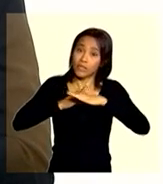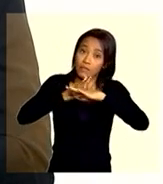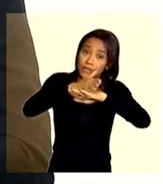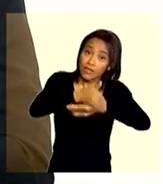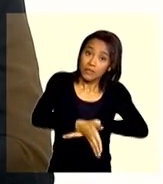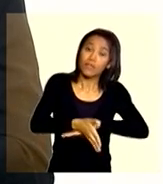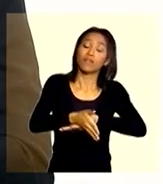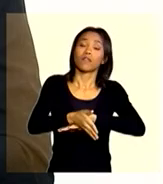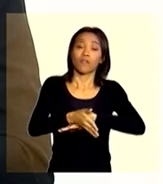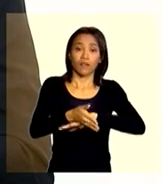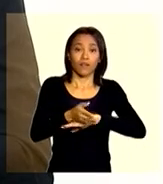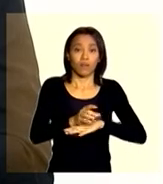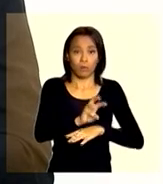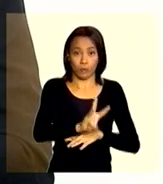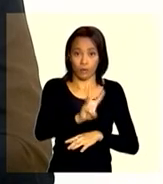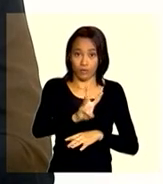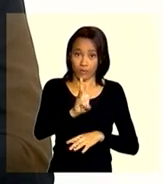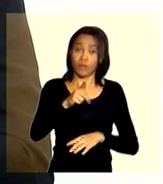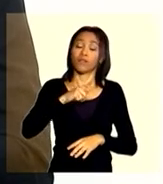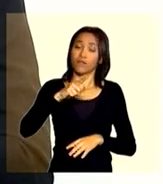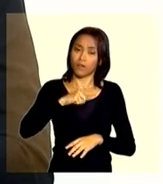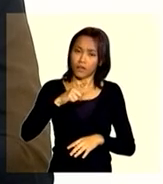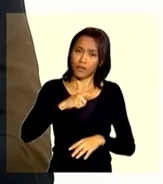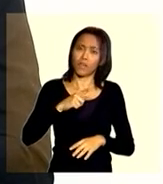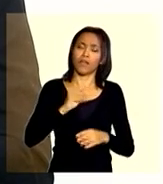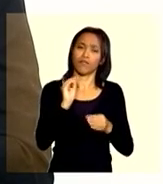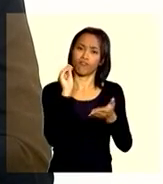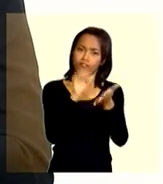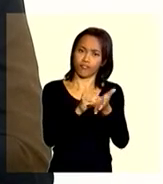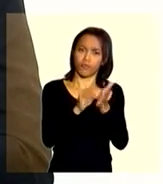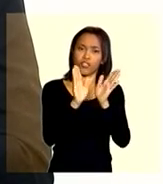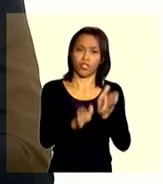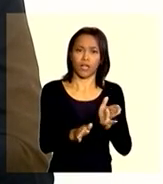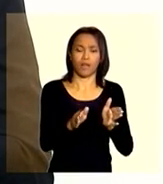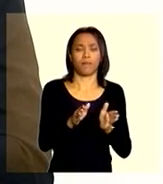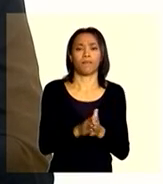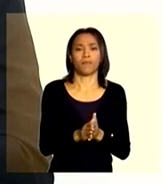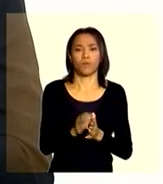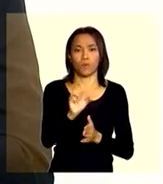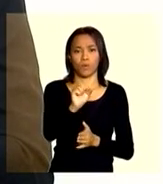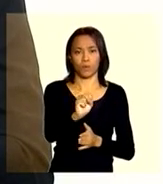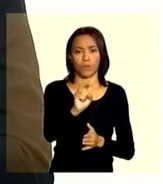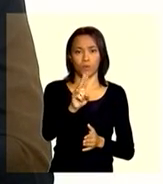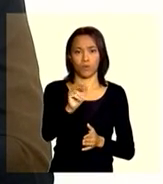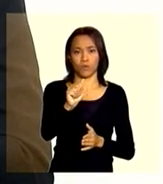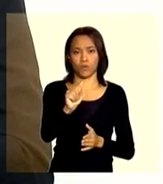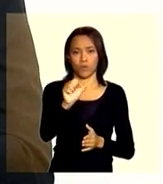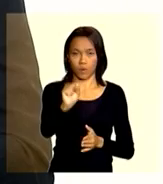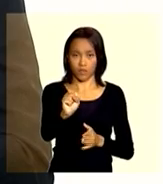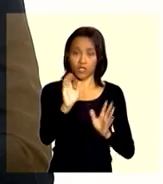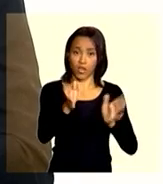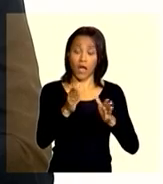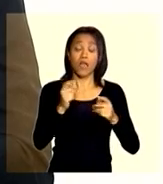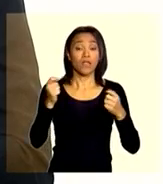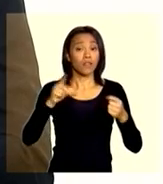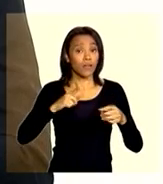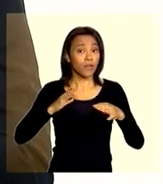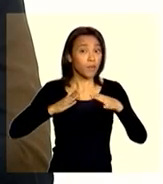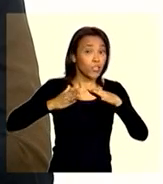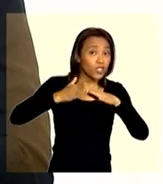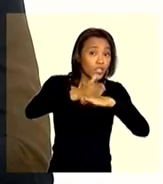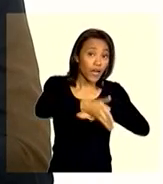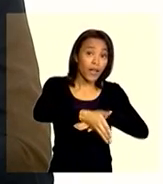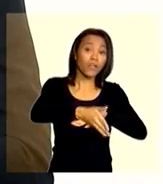eh o endereço tá na nossa página da rede suas mas também tem o o o o link direto eh aplicações